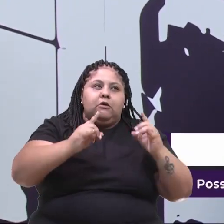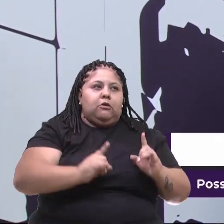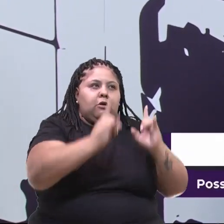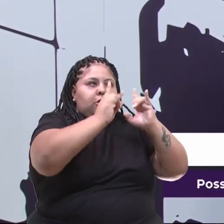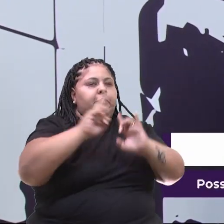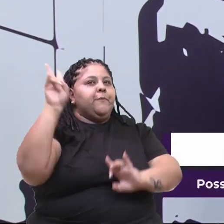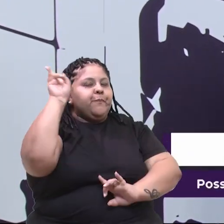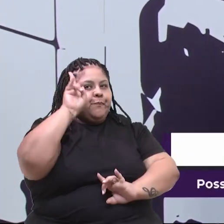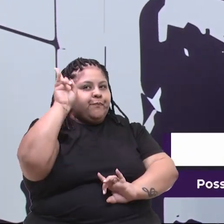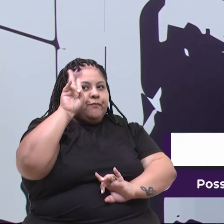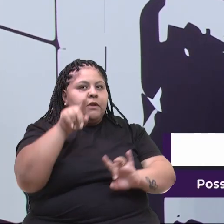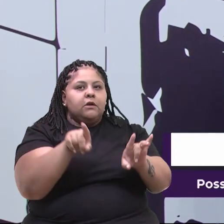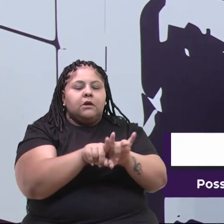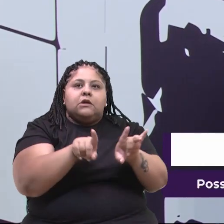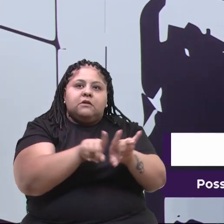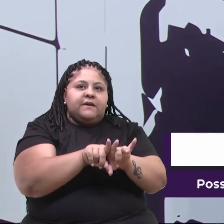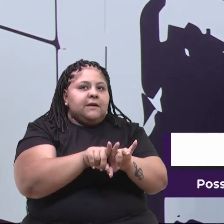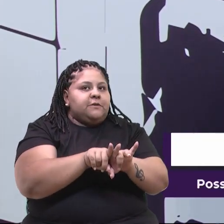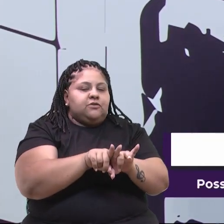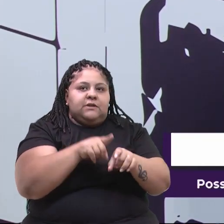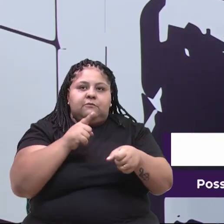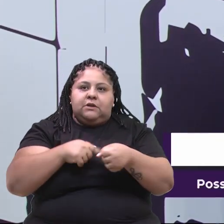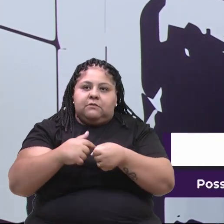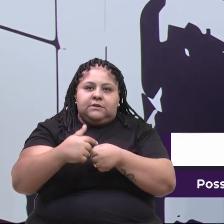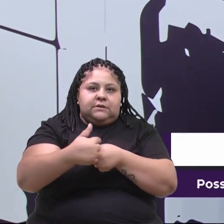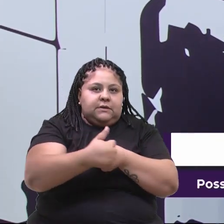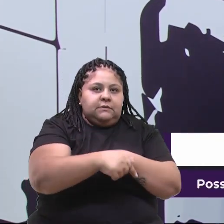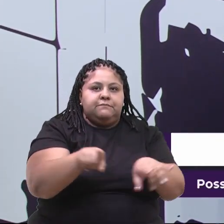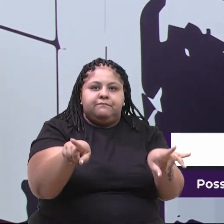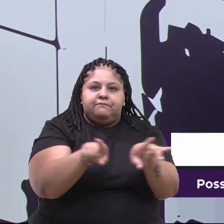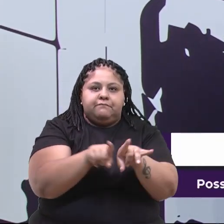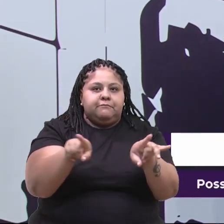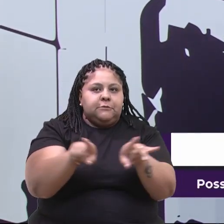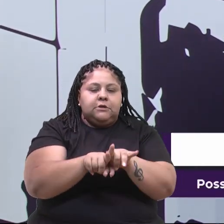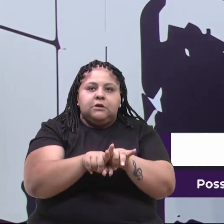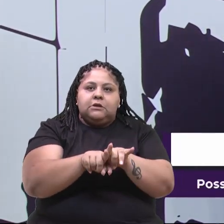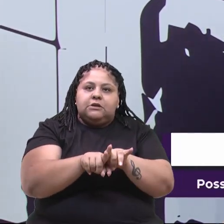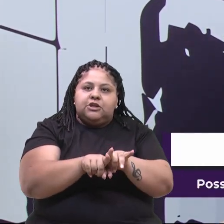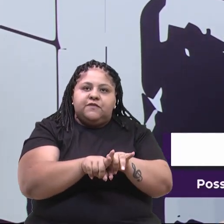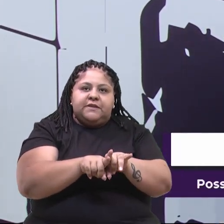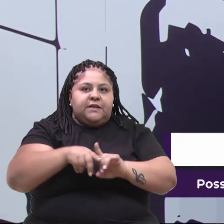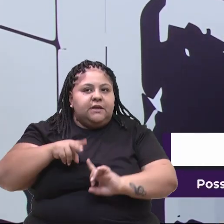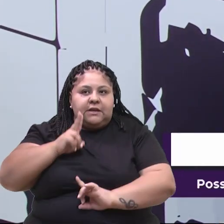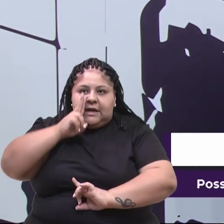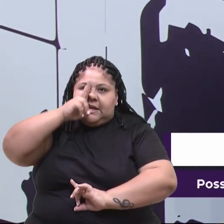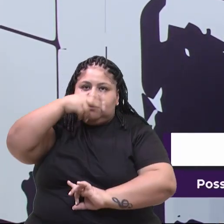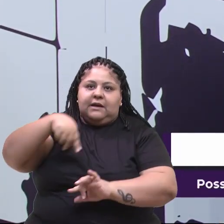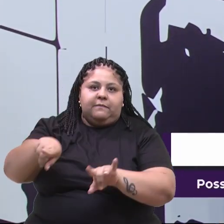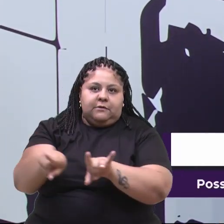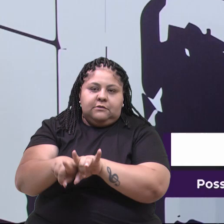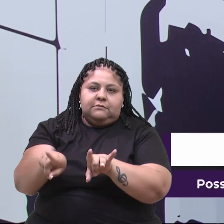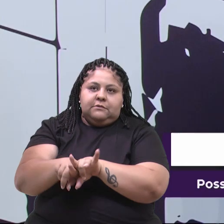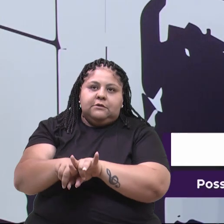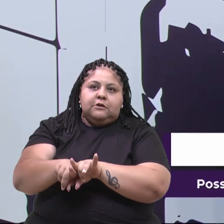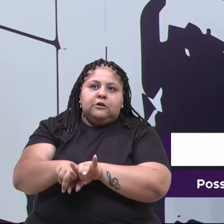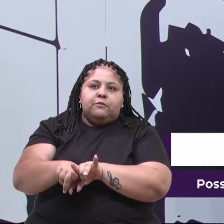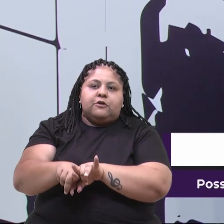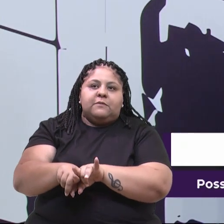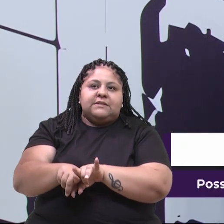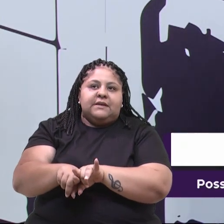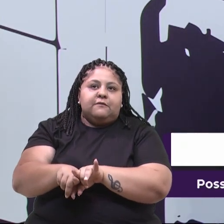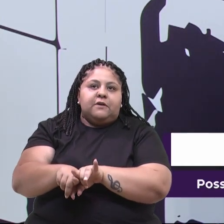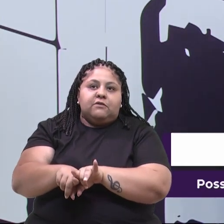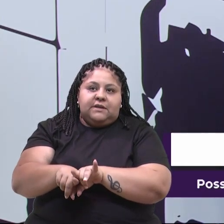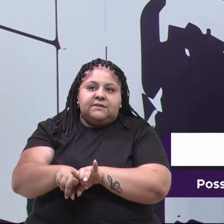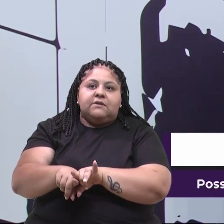históricos, a história da cidade. Acho que tudo isso é um movimento que precisa cada vez mais ganhar força e ganhar corpo. A